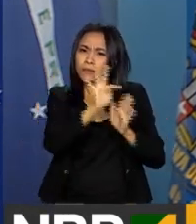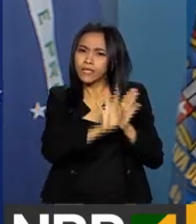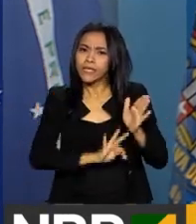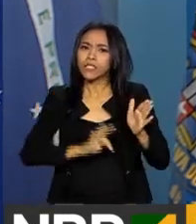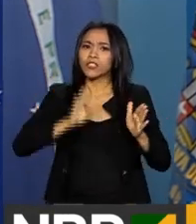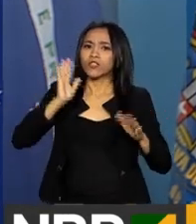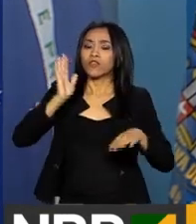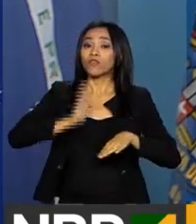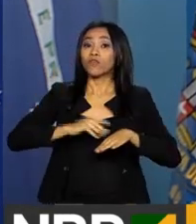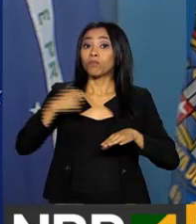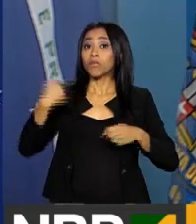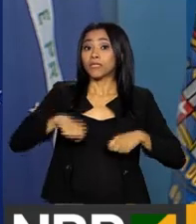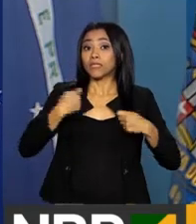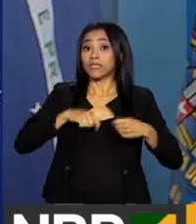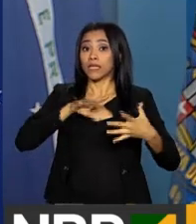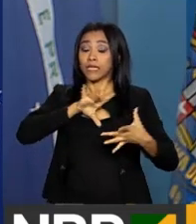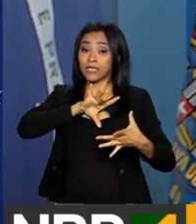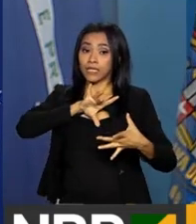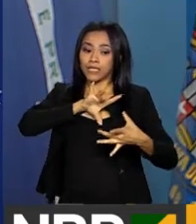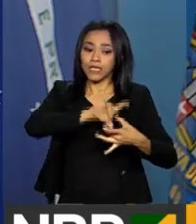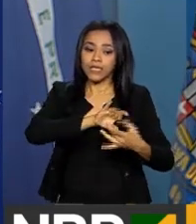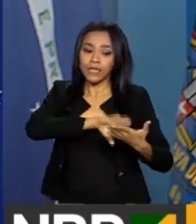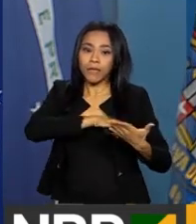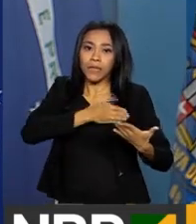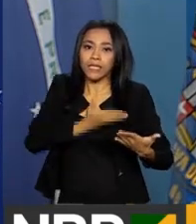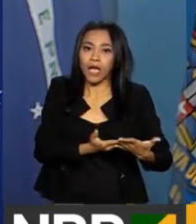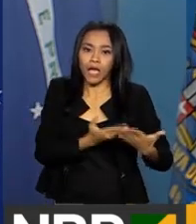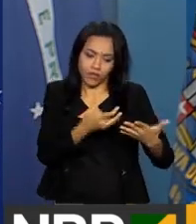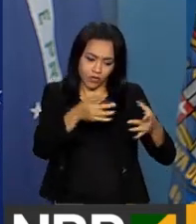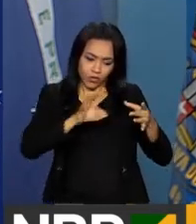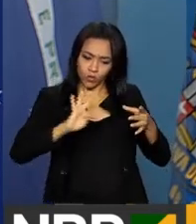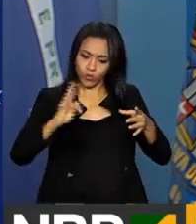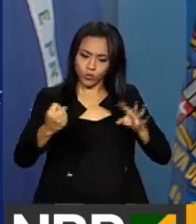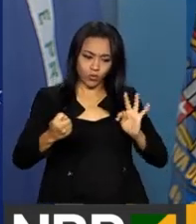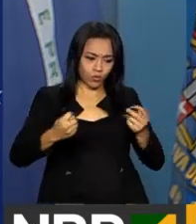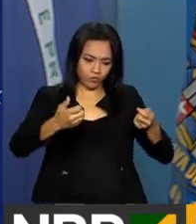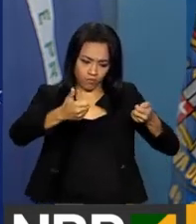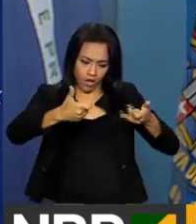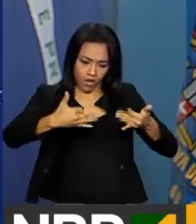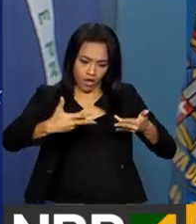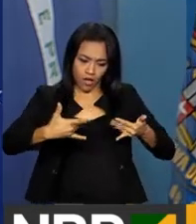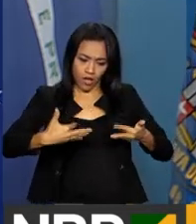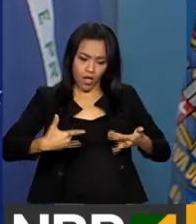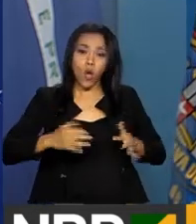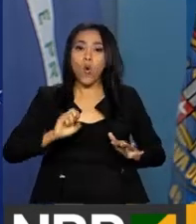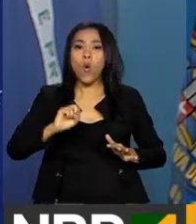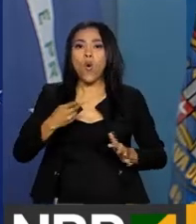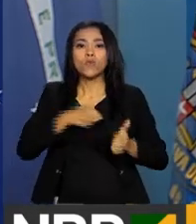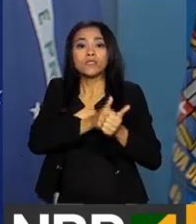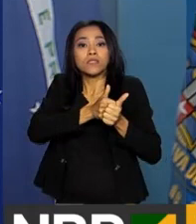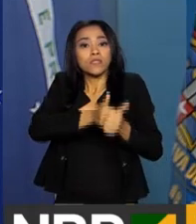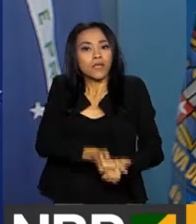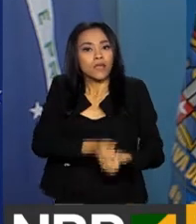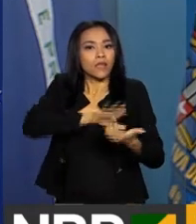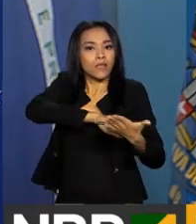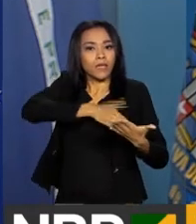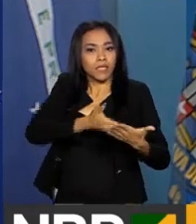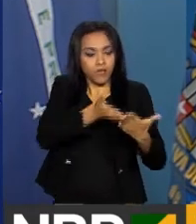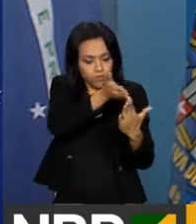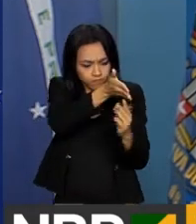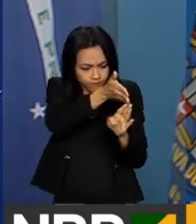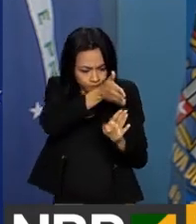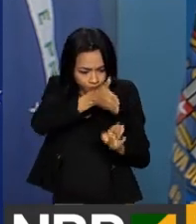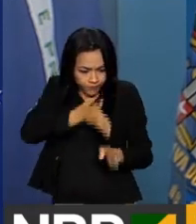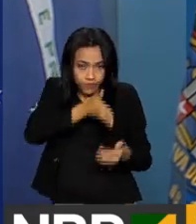interpreta o conjunto condicional ou você interpreta o direito pela sua literalidade e